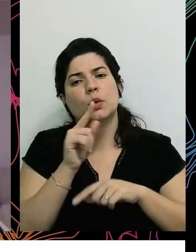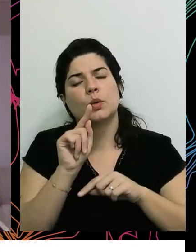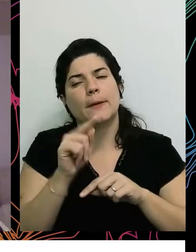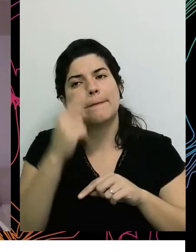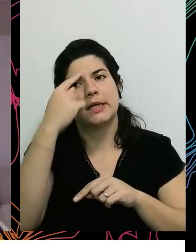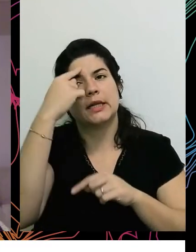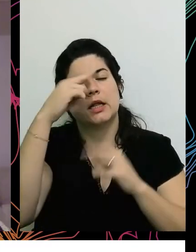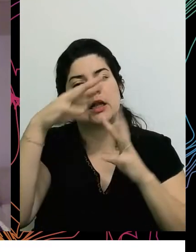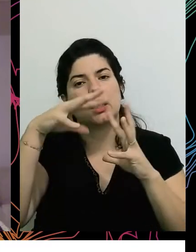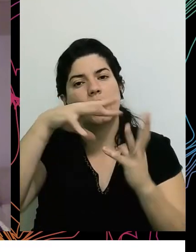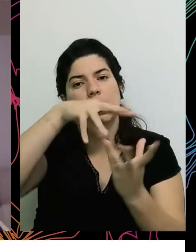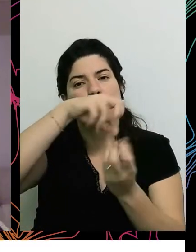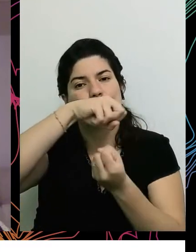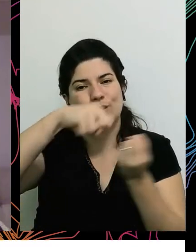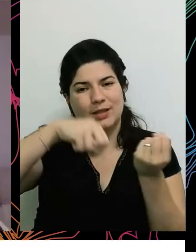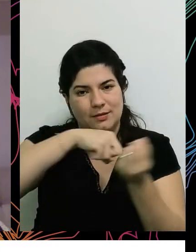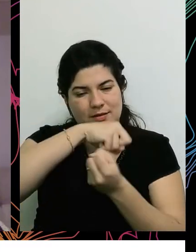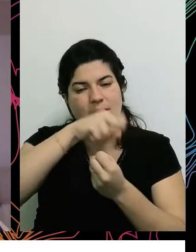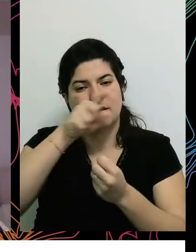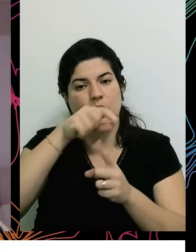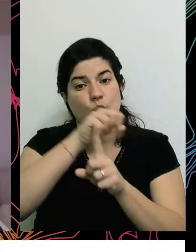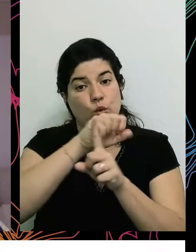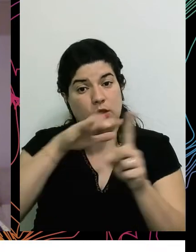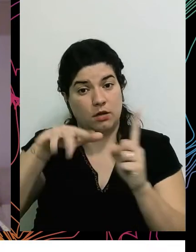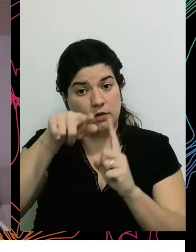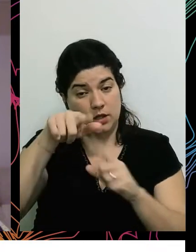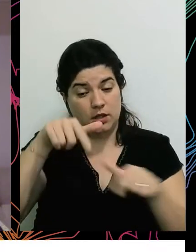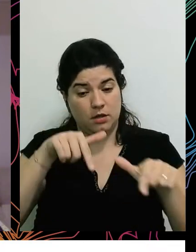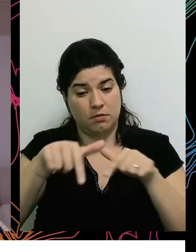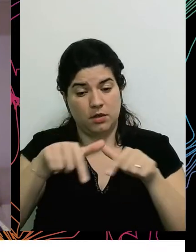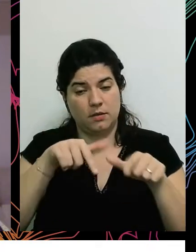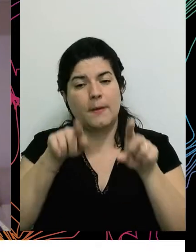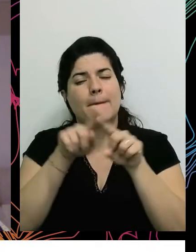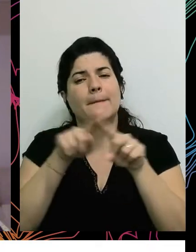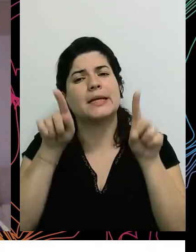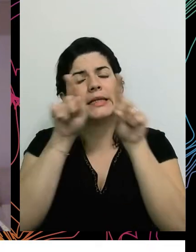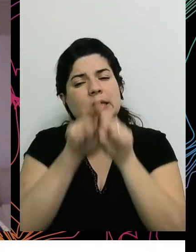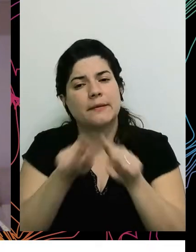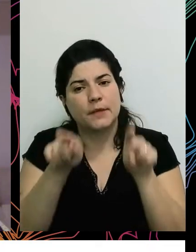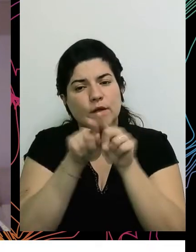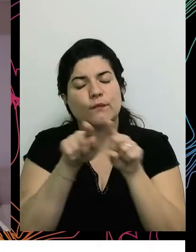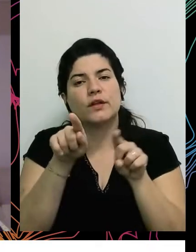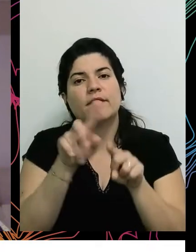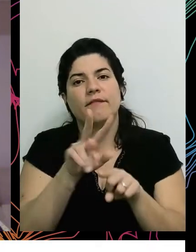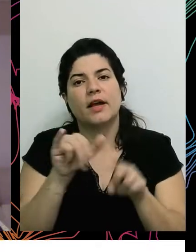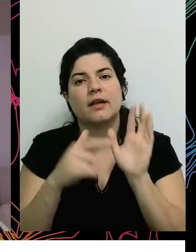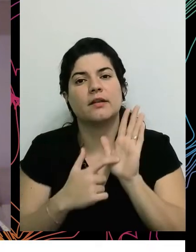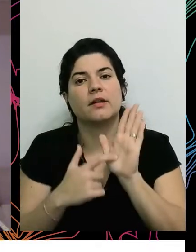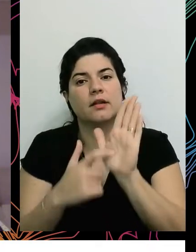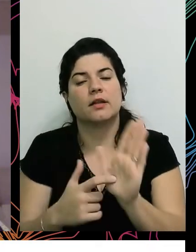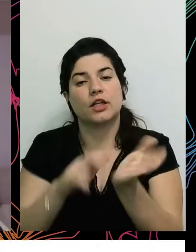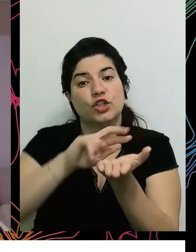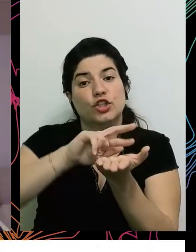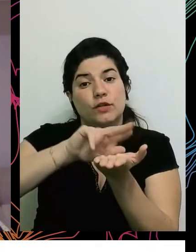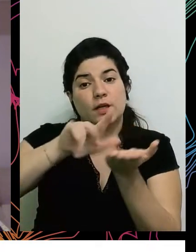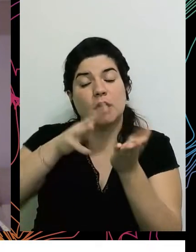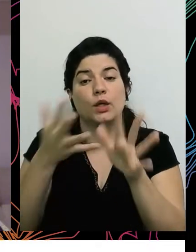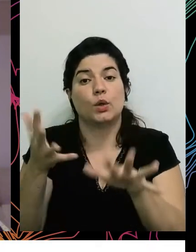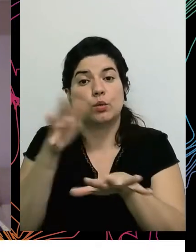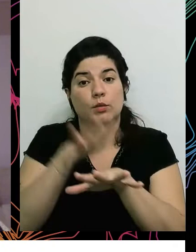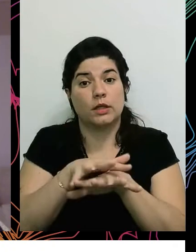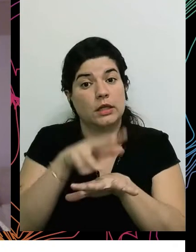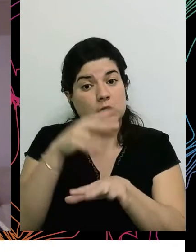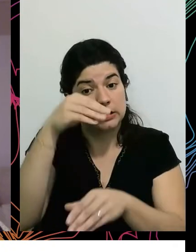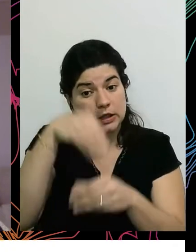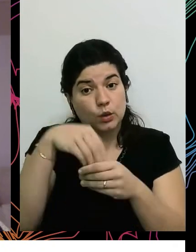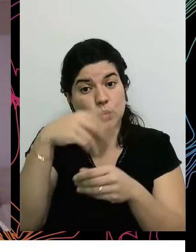sustentabilidade naquela sociedade onde você atua, mas também você vai trazer a diversidade, a inclusão para dentro da sua empresa, porque dessa